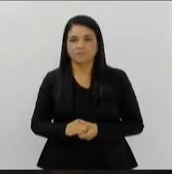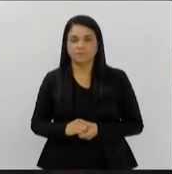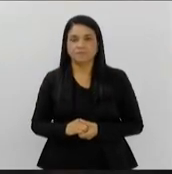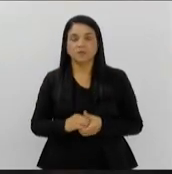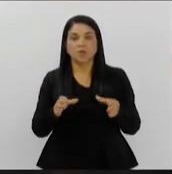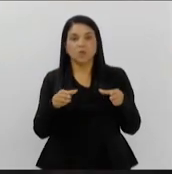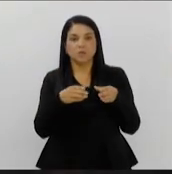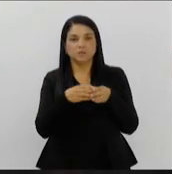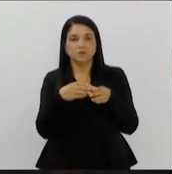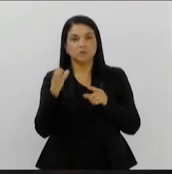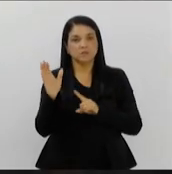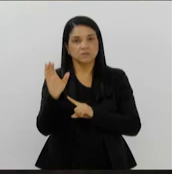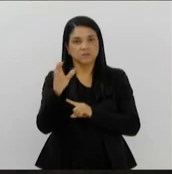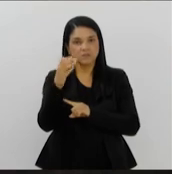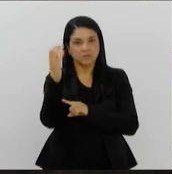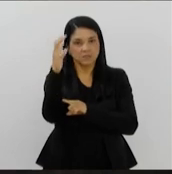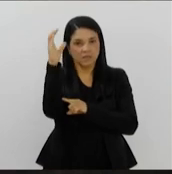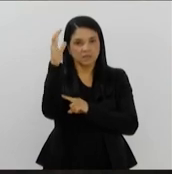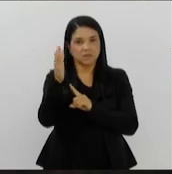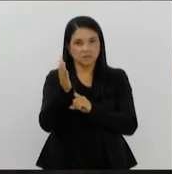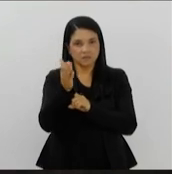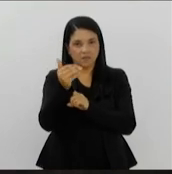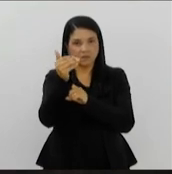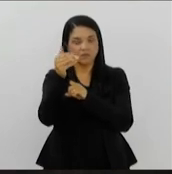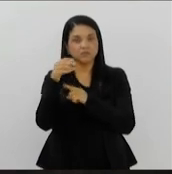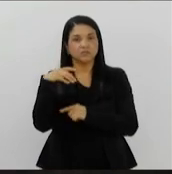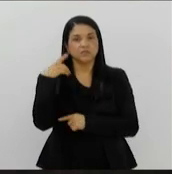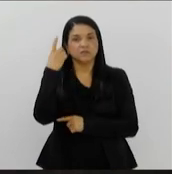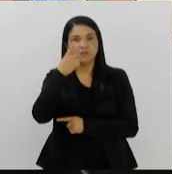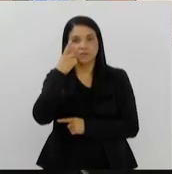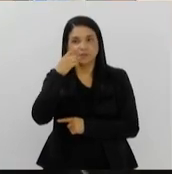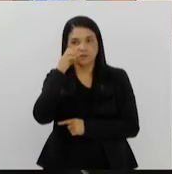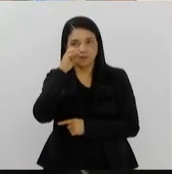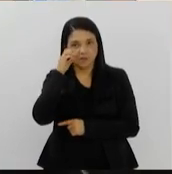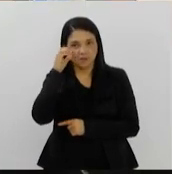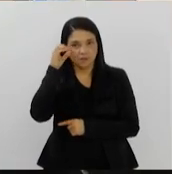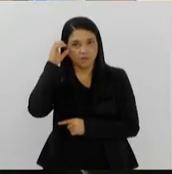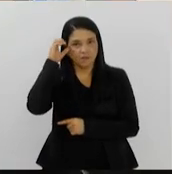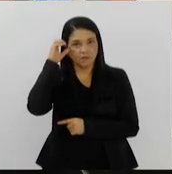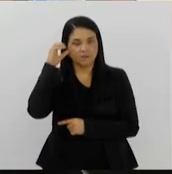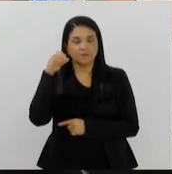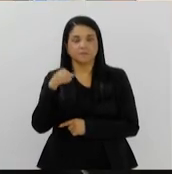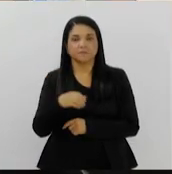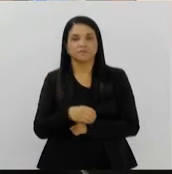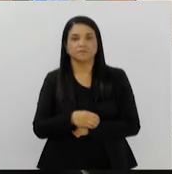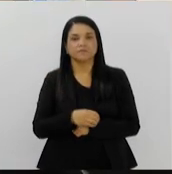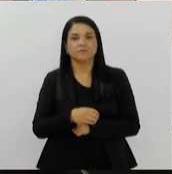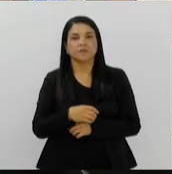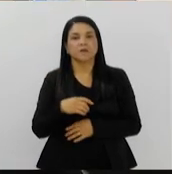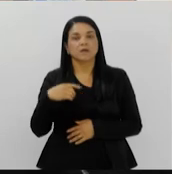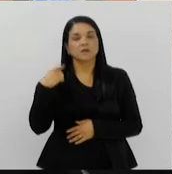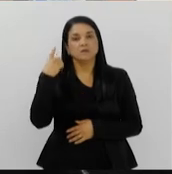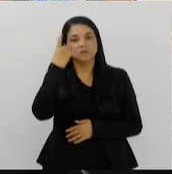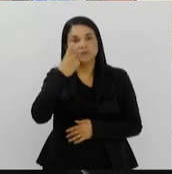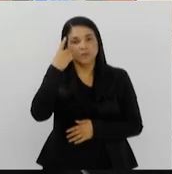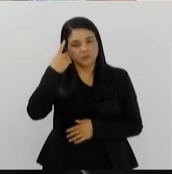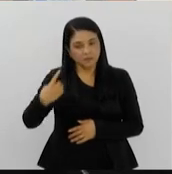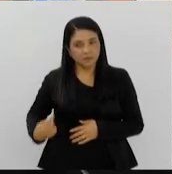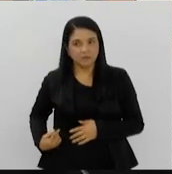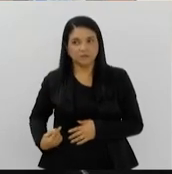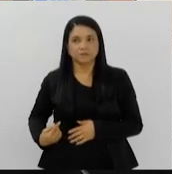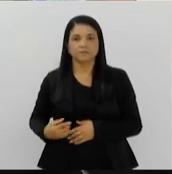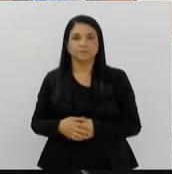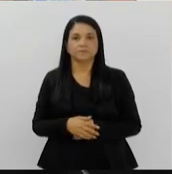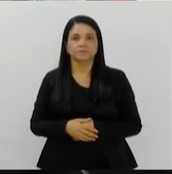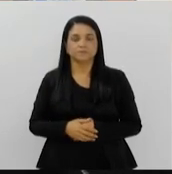Pela Comissão de Ciência e Tecnologia, deputada Élica Takimoto. Deputada Dani Balbi.